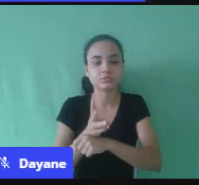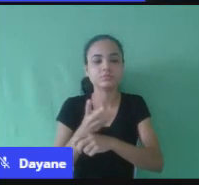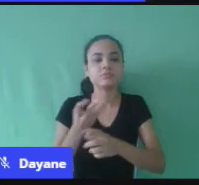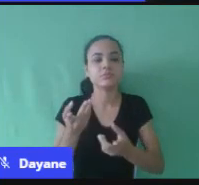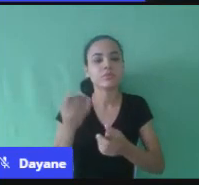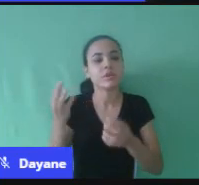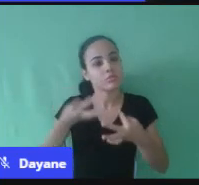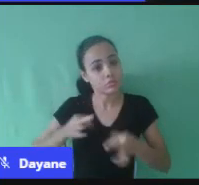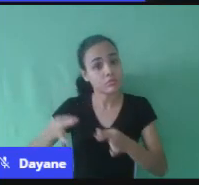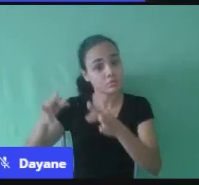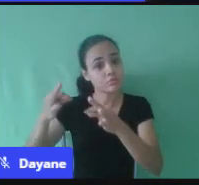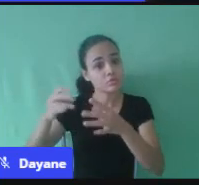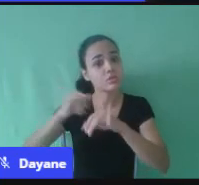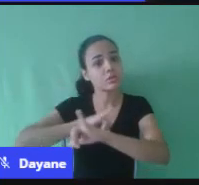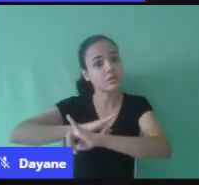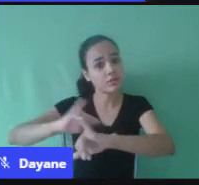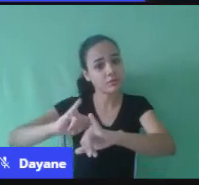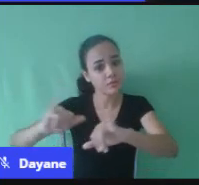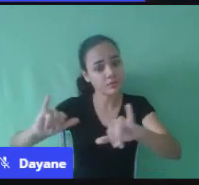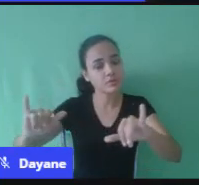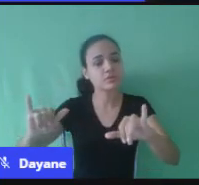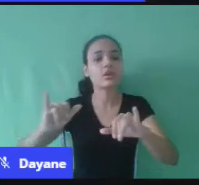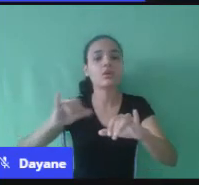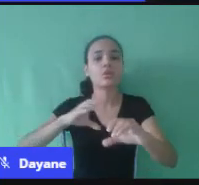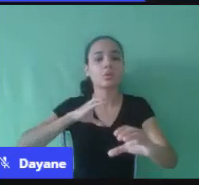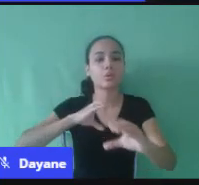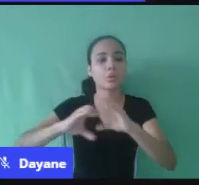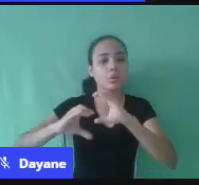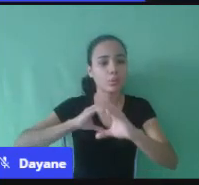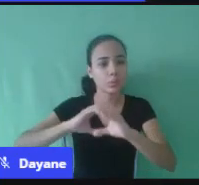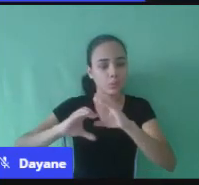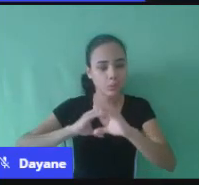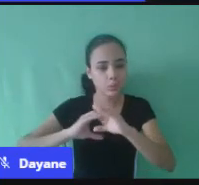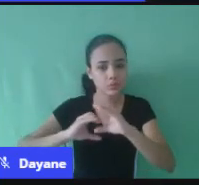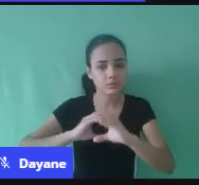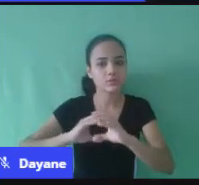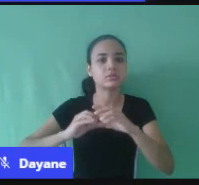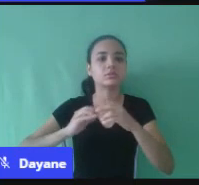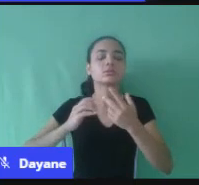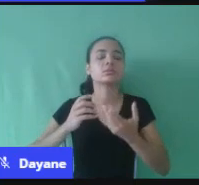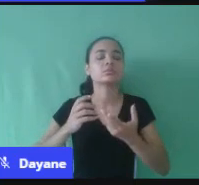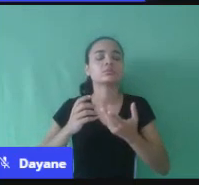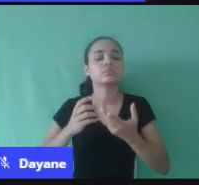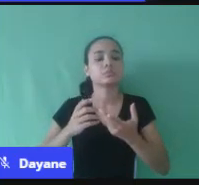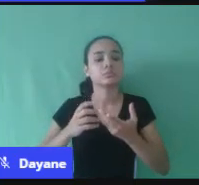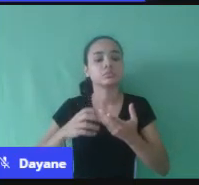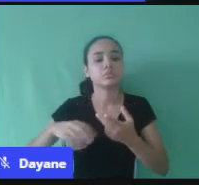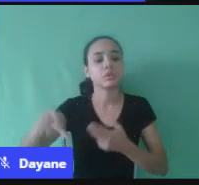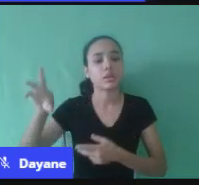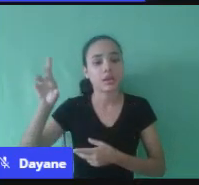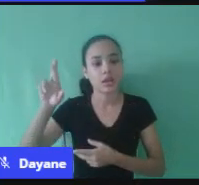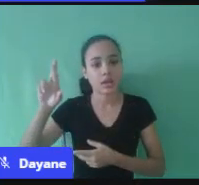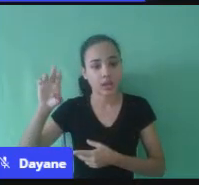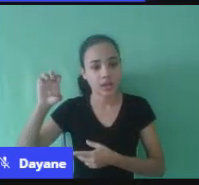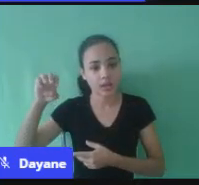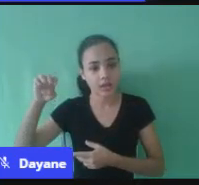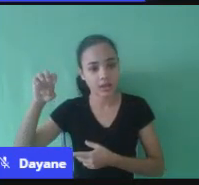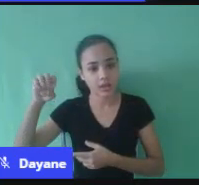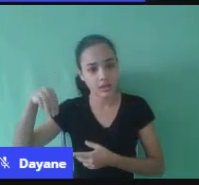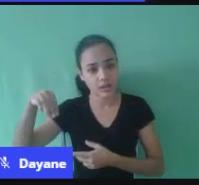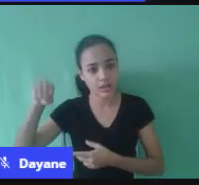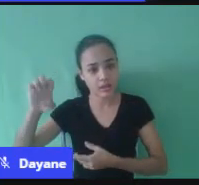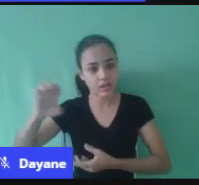e comunicação, por essas TICs. Na REME também contamos com a TV REME, com a